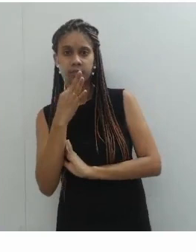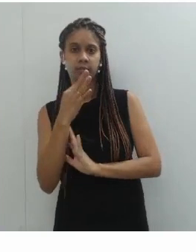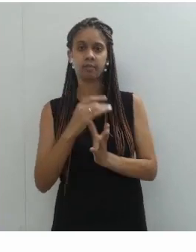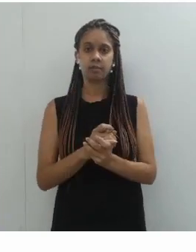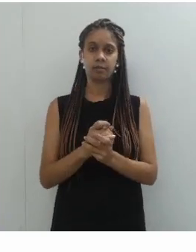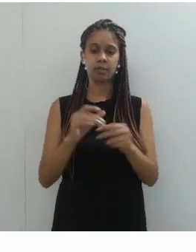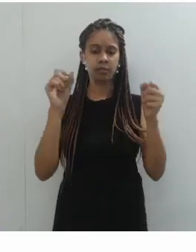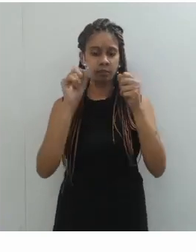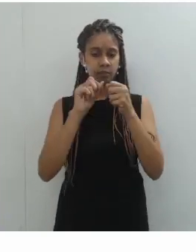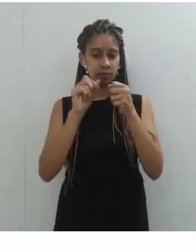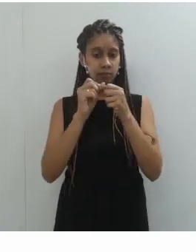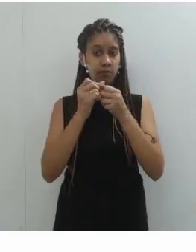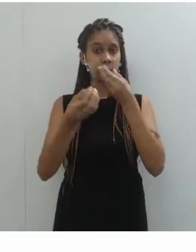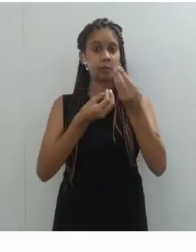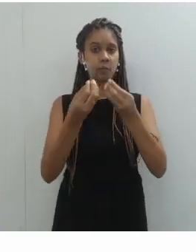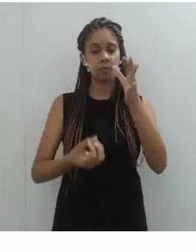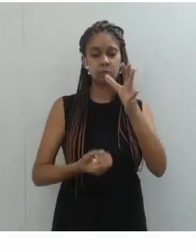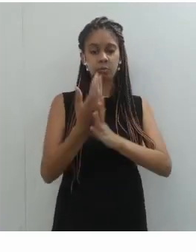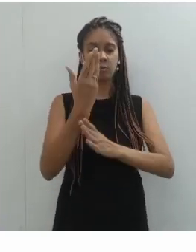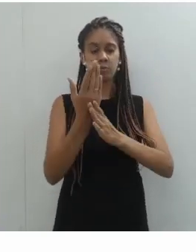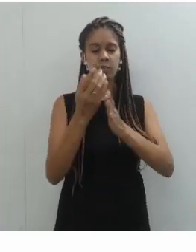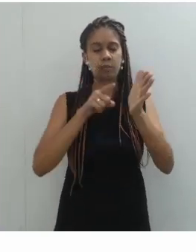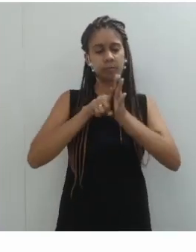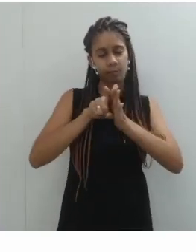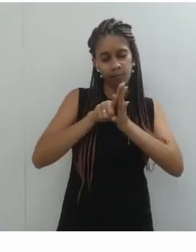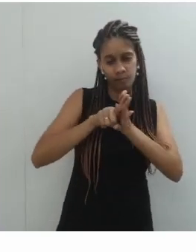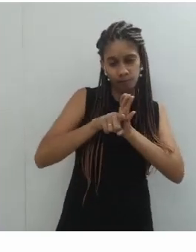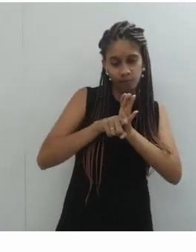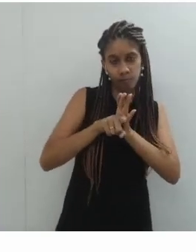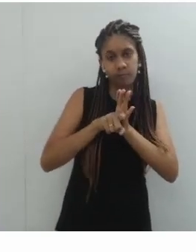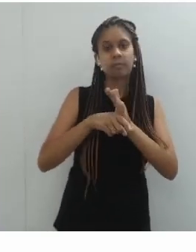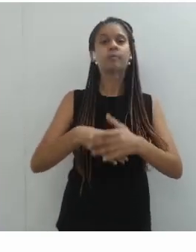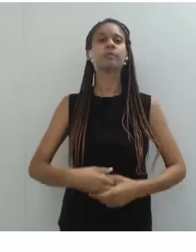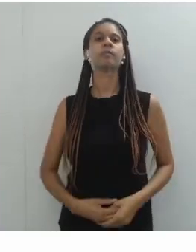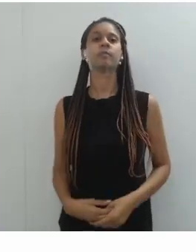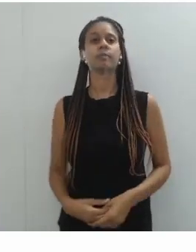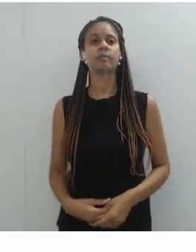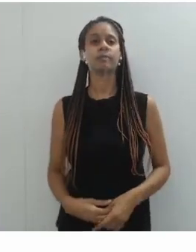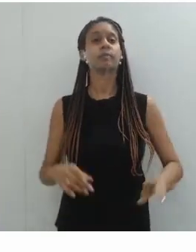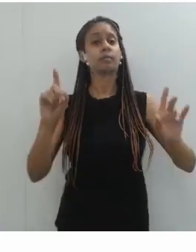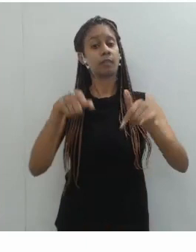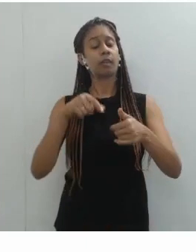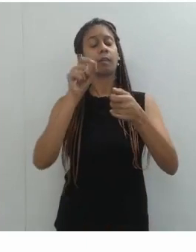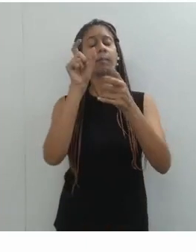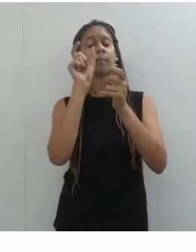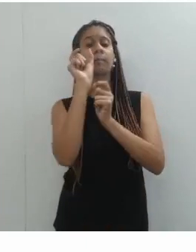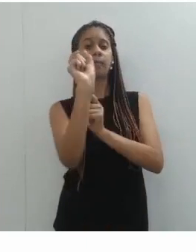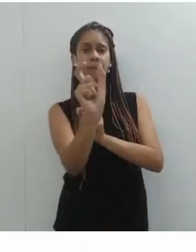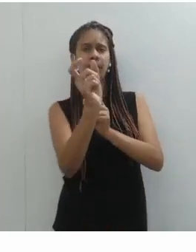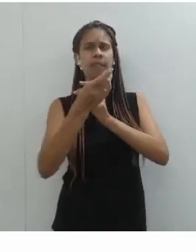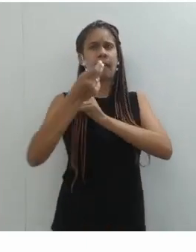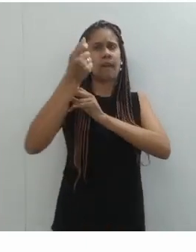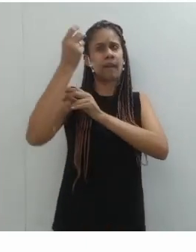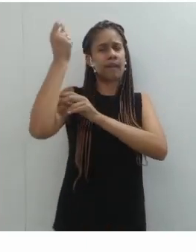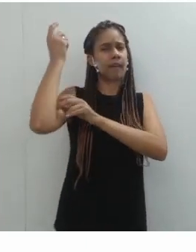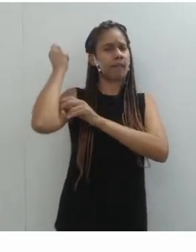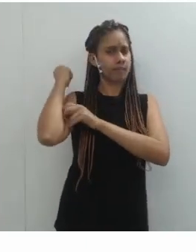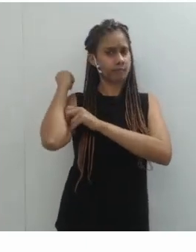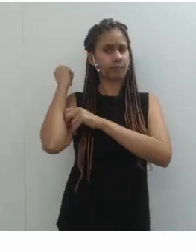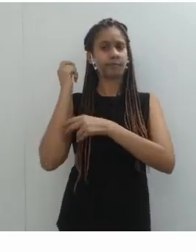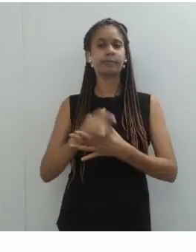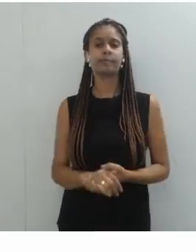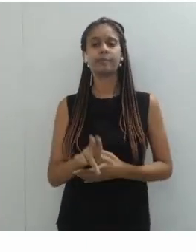da investigação ou investigação. Então, é uma palavra bem antiga,